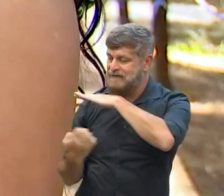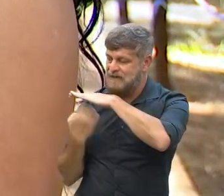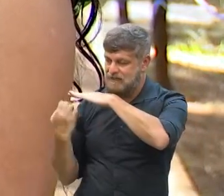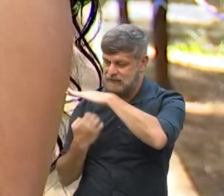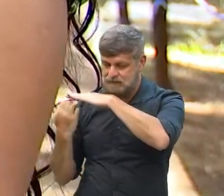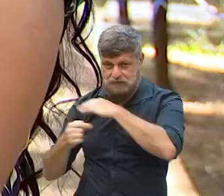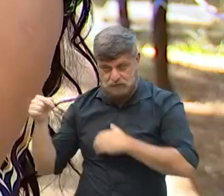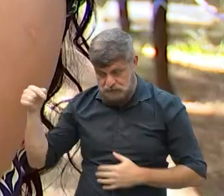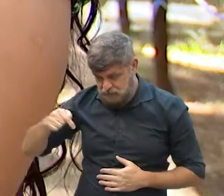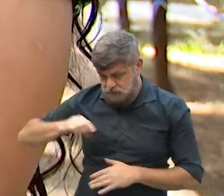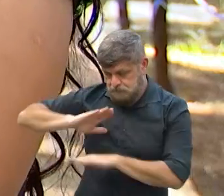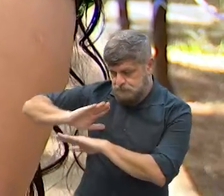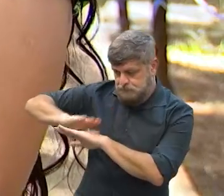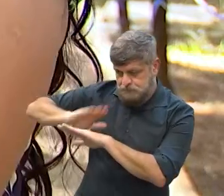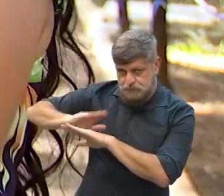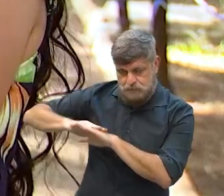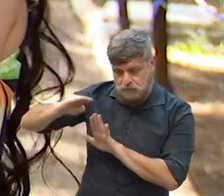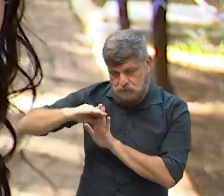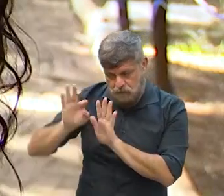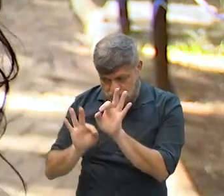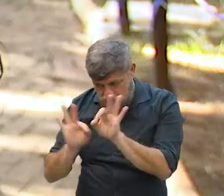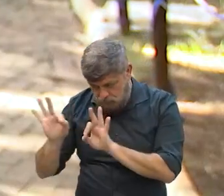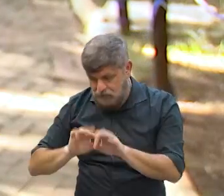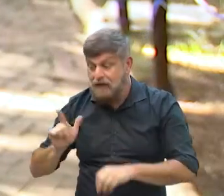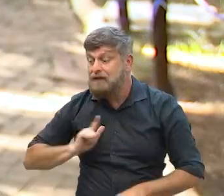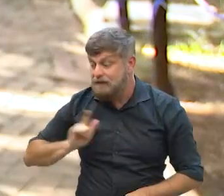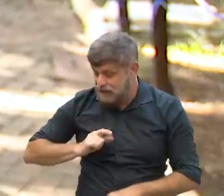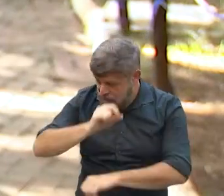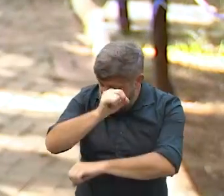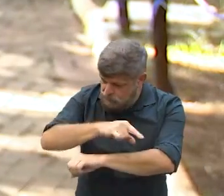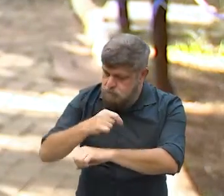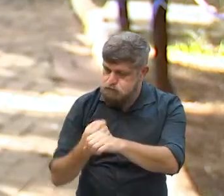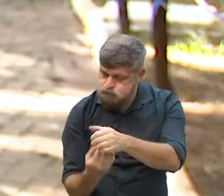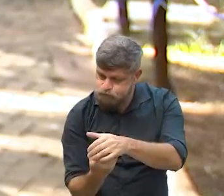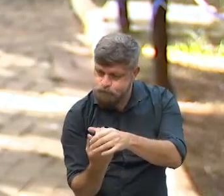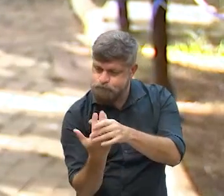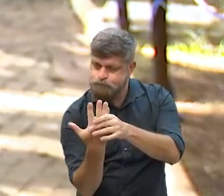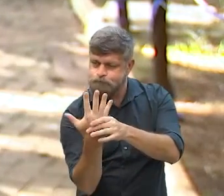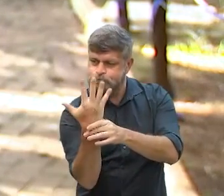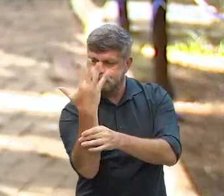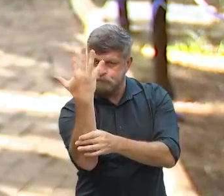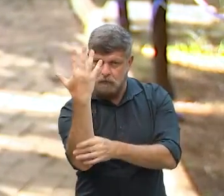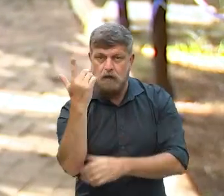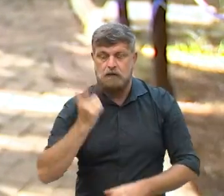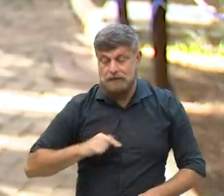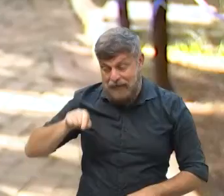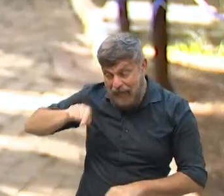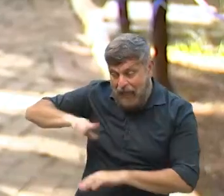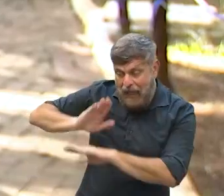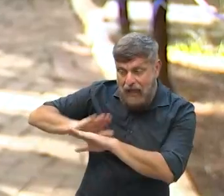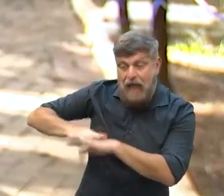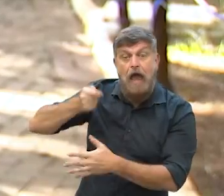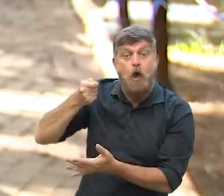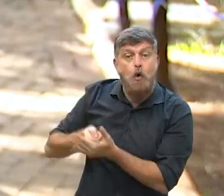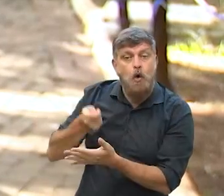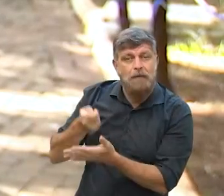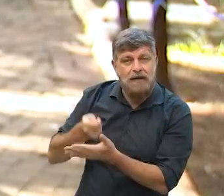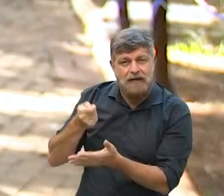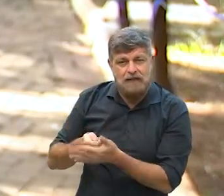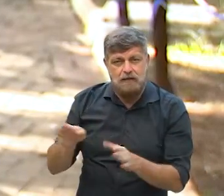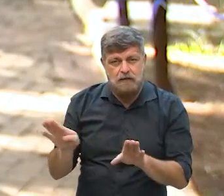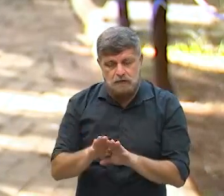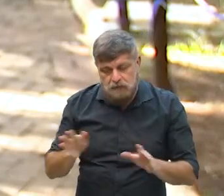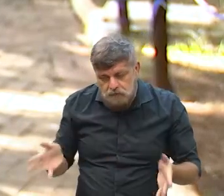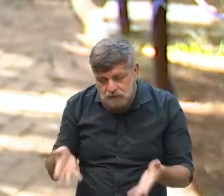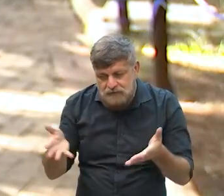alguma ampliação, algum projeto, então existe a compensação ambiental através do plantio, né? E é o incentivo mesmo